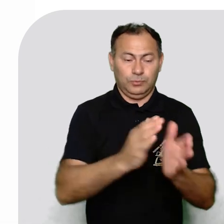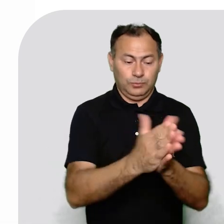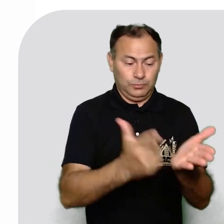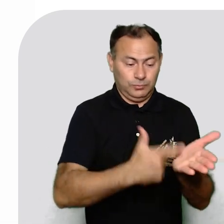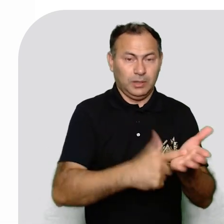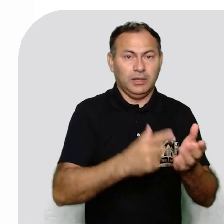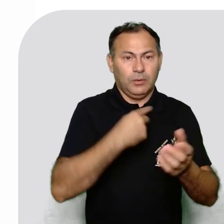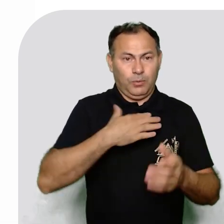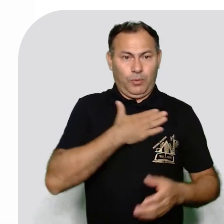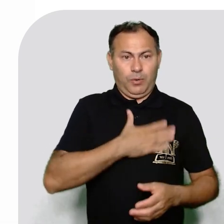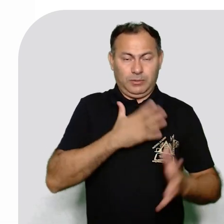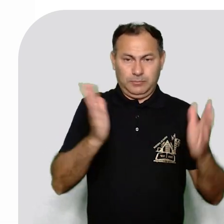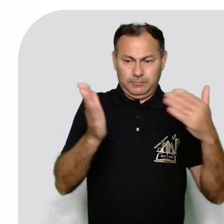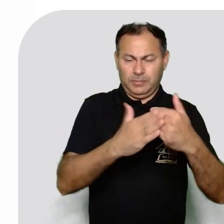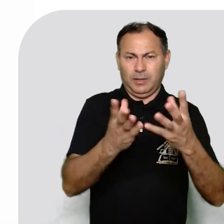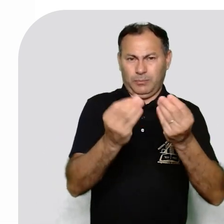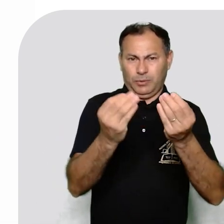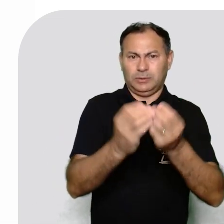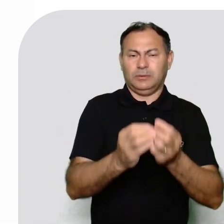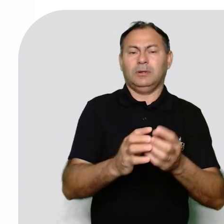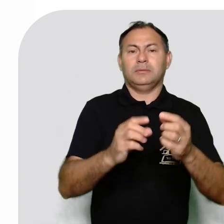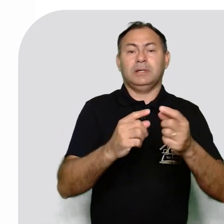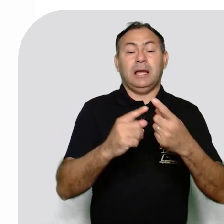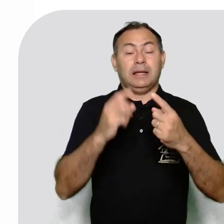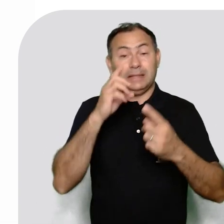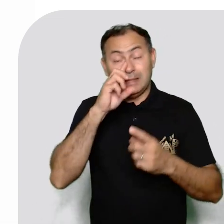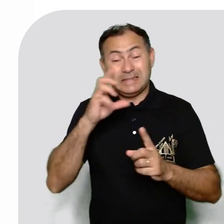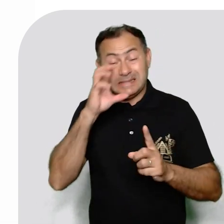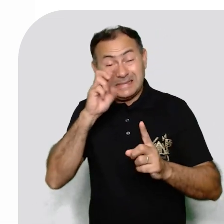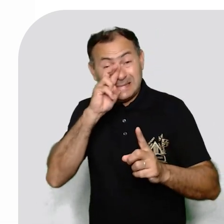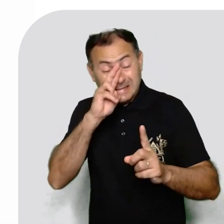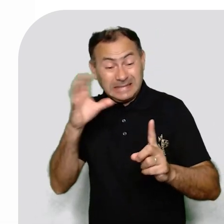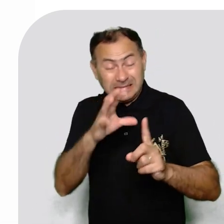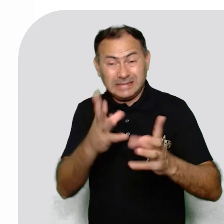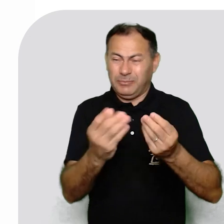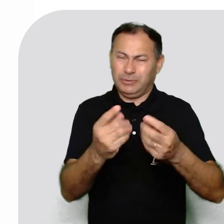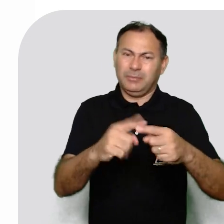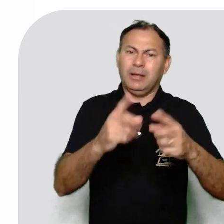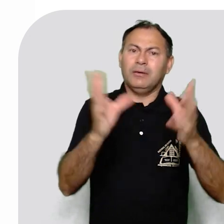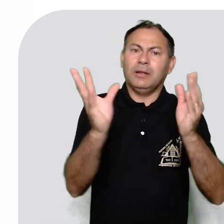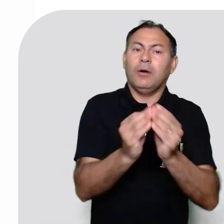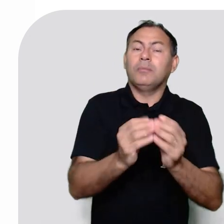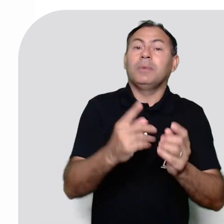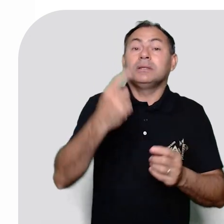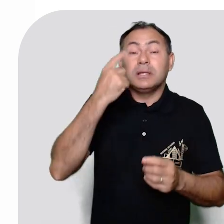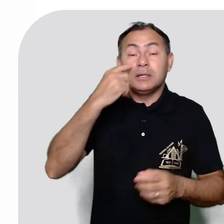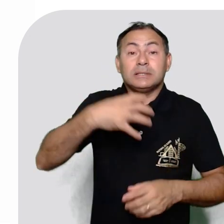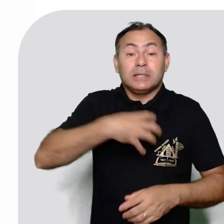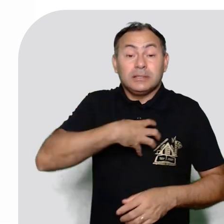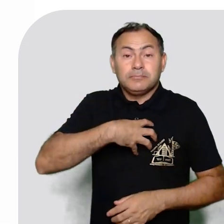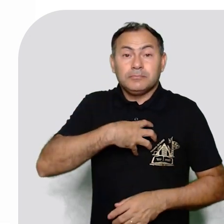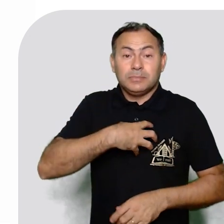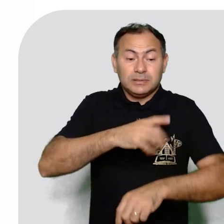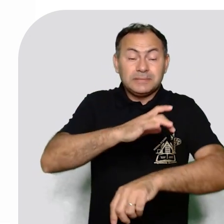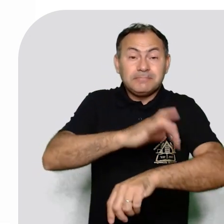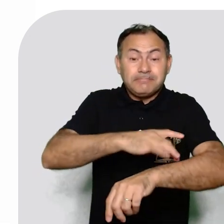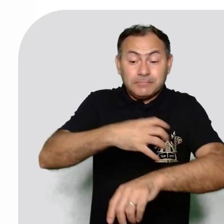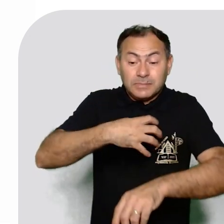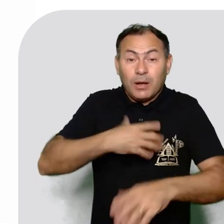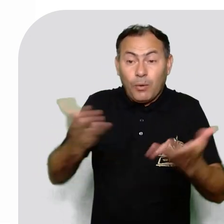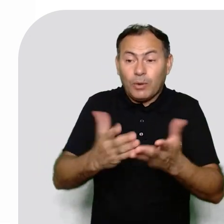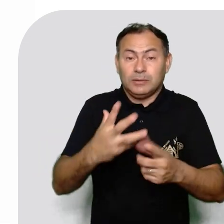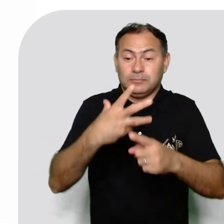gostaria de fechar com ele, porque são muitas as ameaças, que é a questão também, né, de uma sensibilidade dos dias atuais